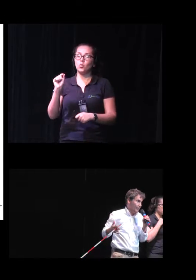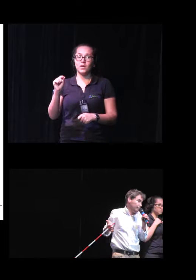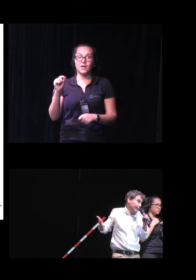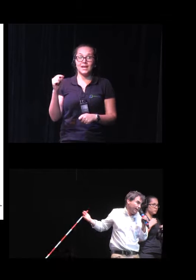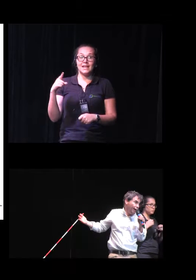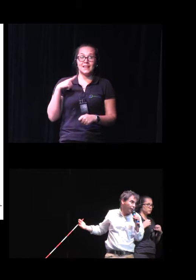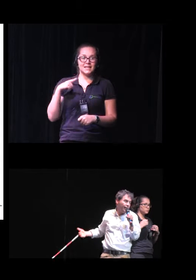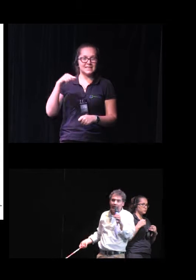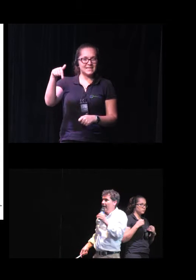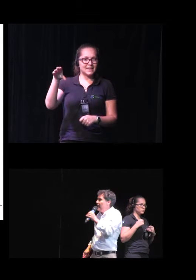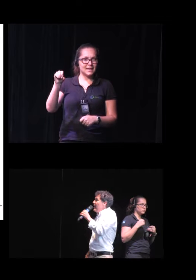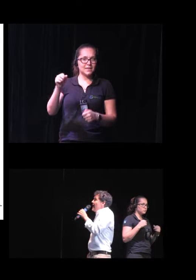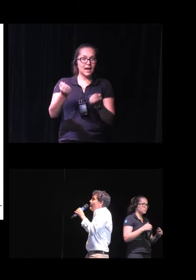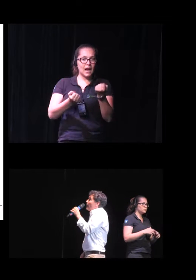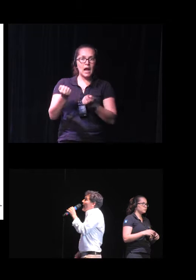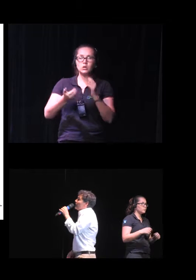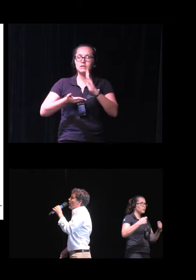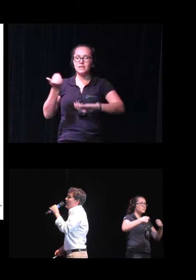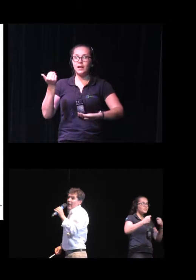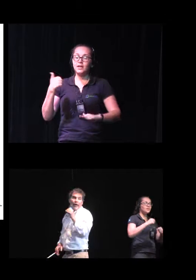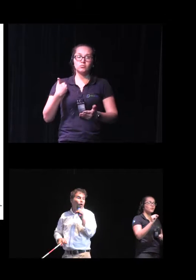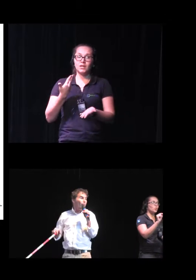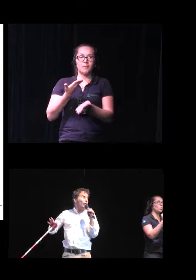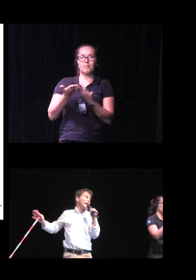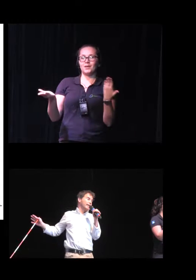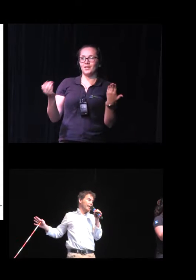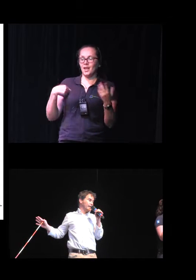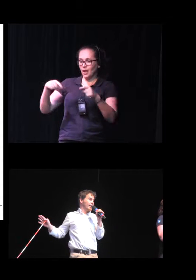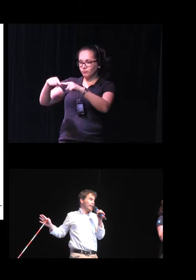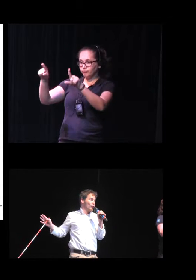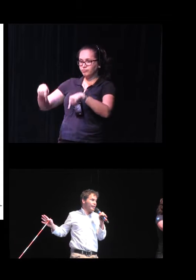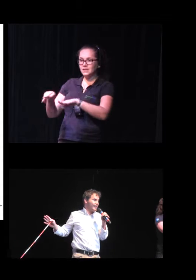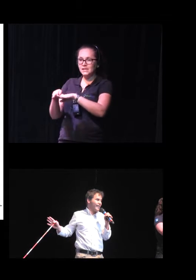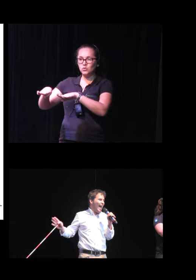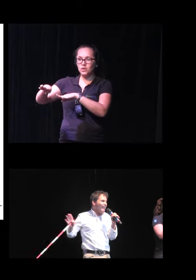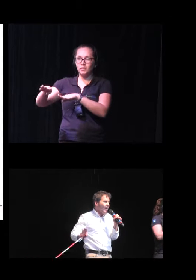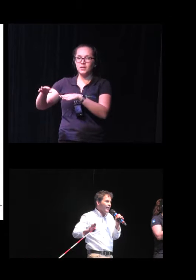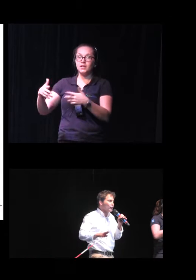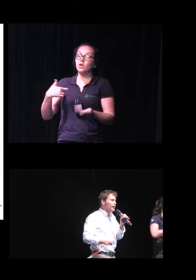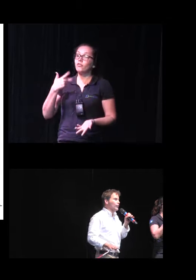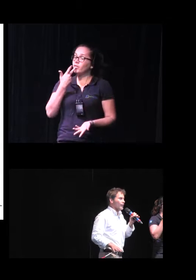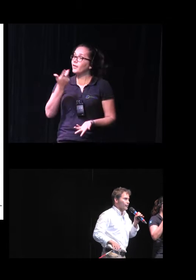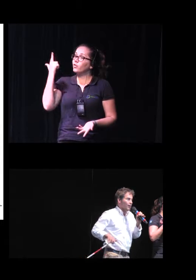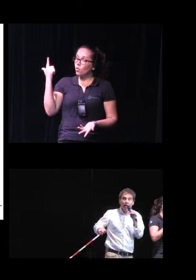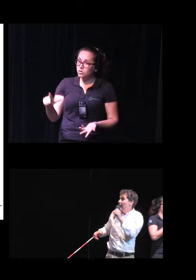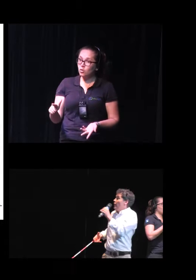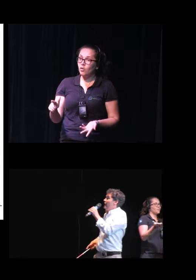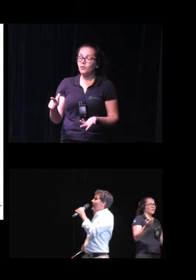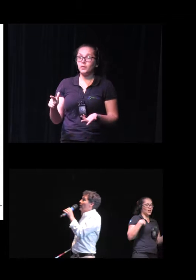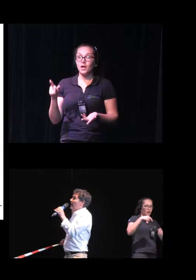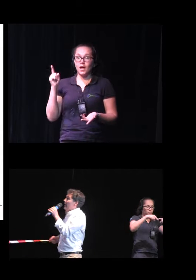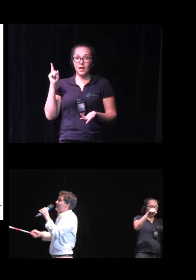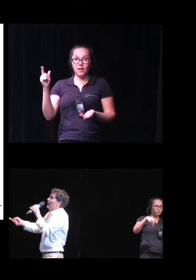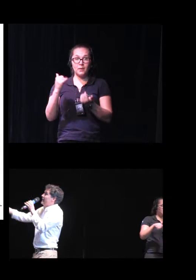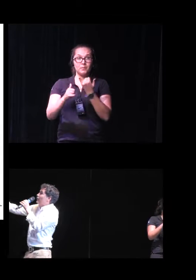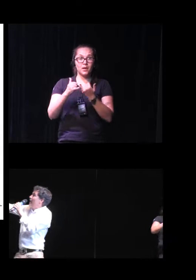seria necessário tirar 70 carros dali, e eles não queriam perder espaço do estacionamento. E eu dizia: